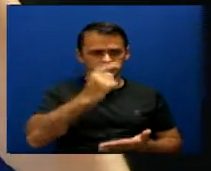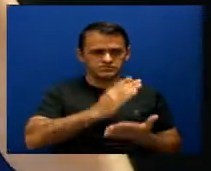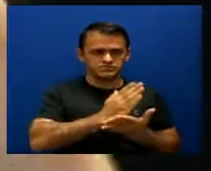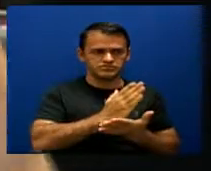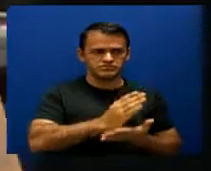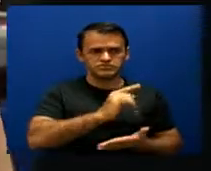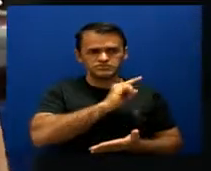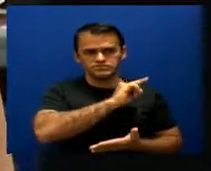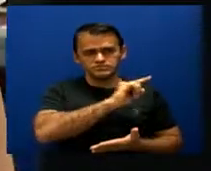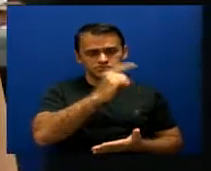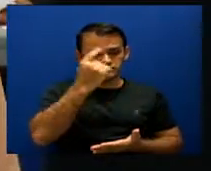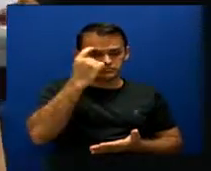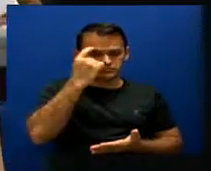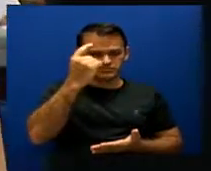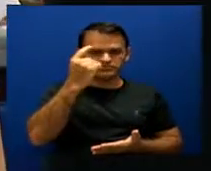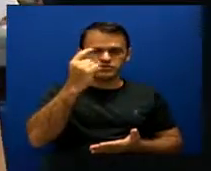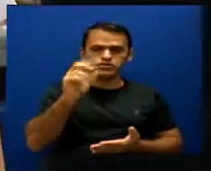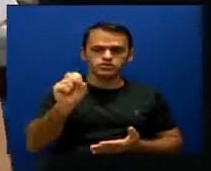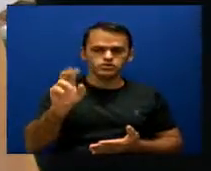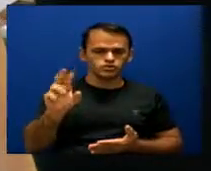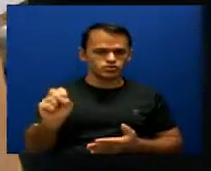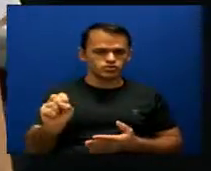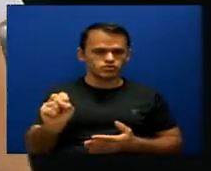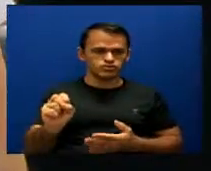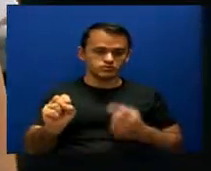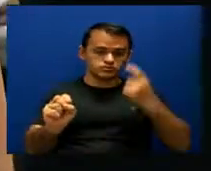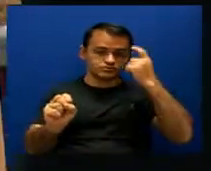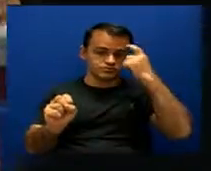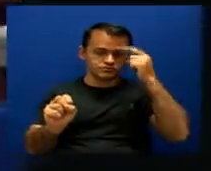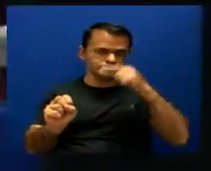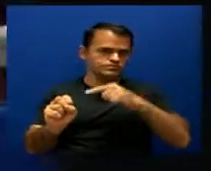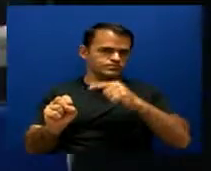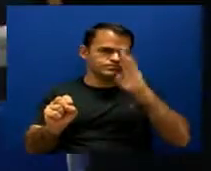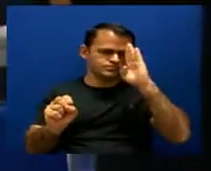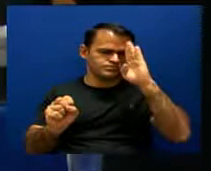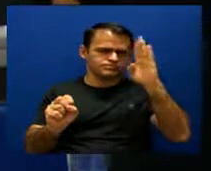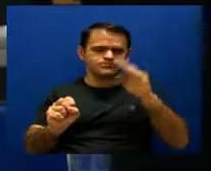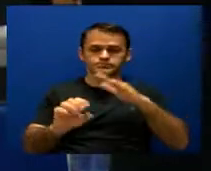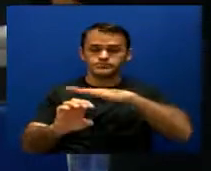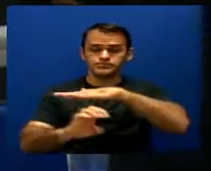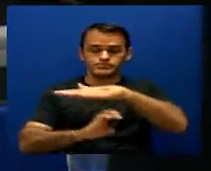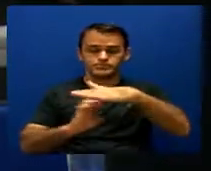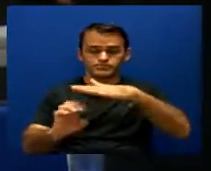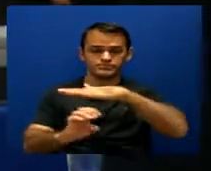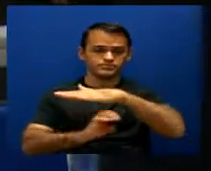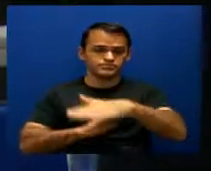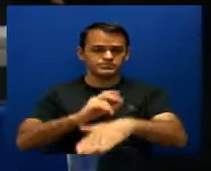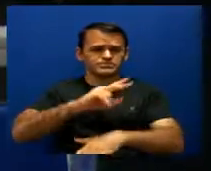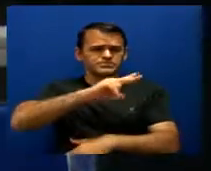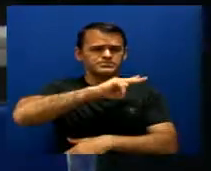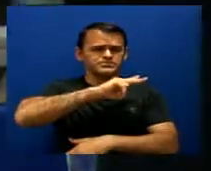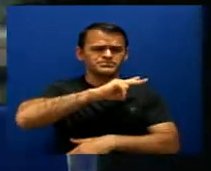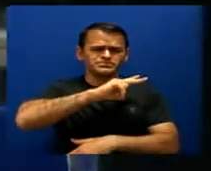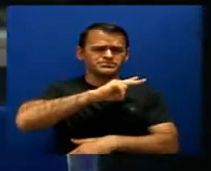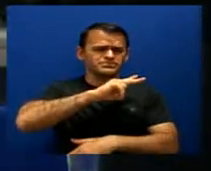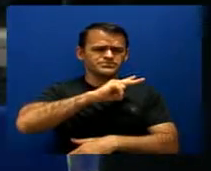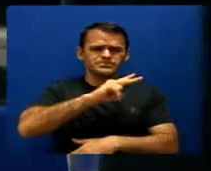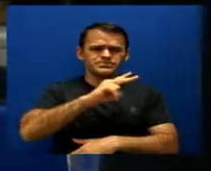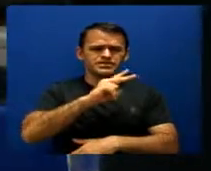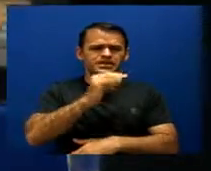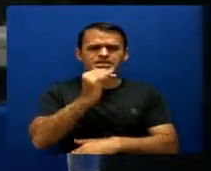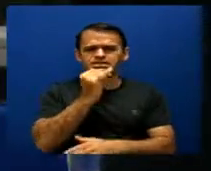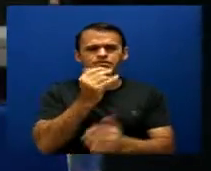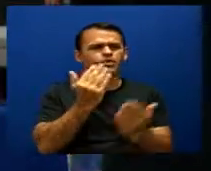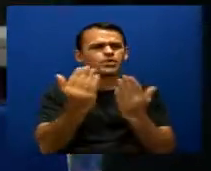defensores do SUS e intelectuais da área, falam que a terceirização ela pode ser também como um câncer, né,